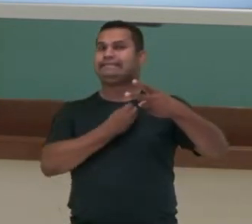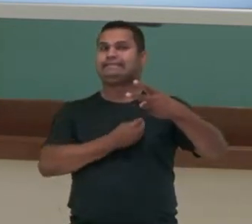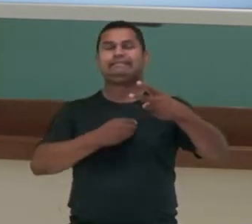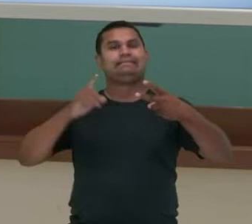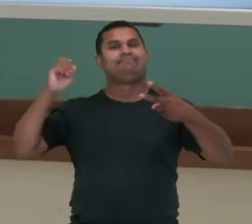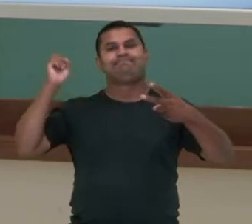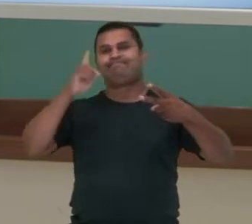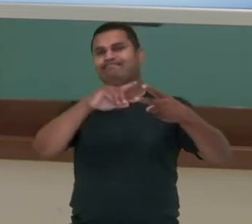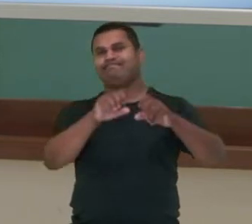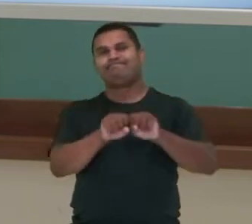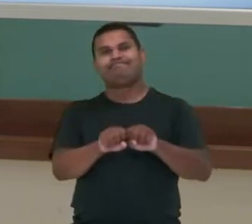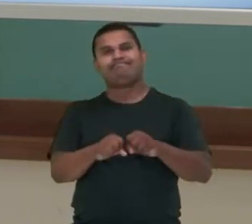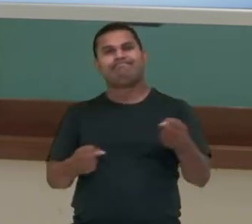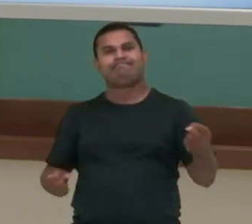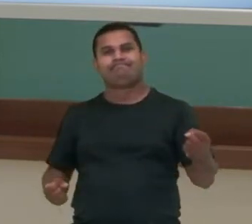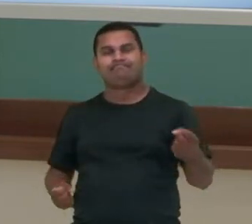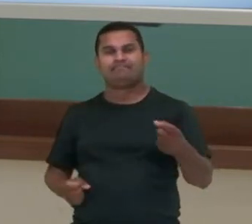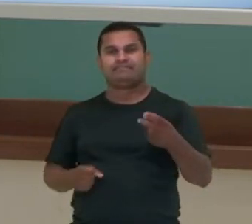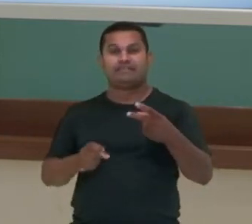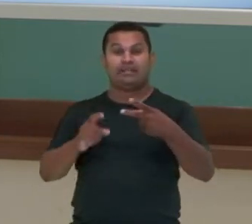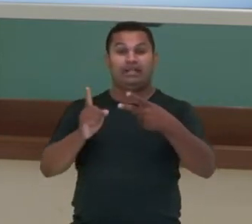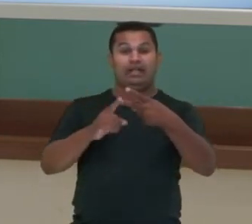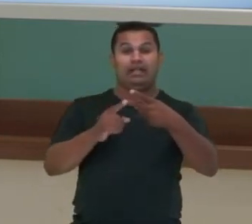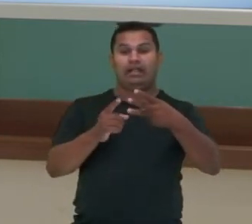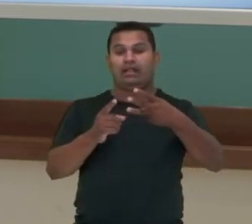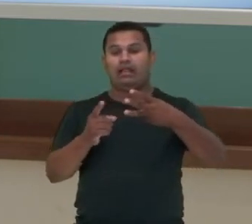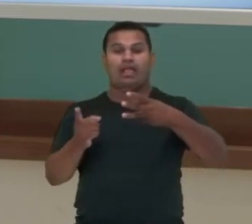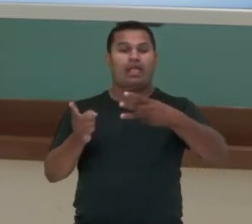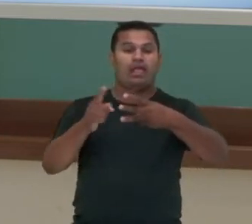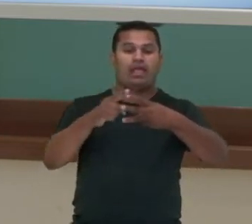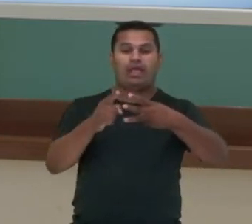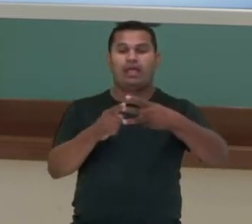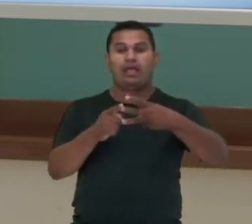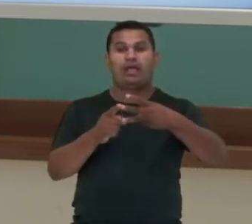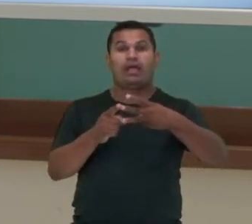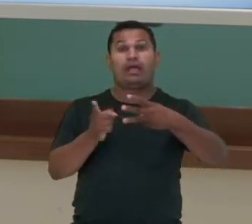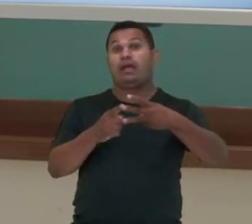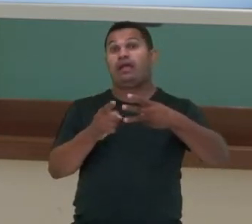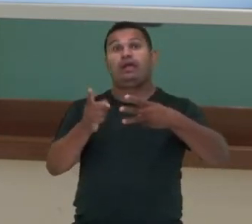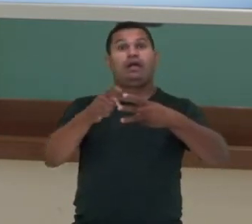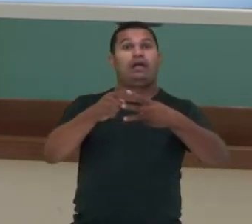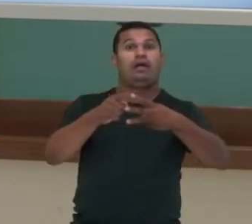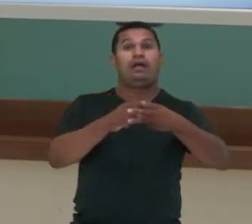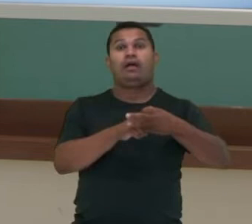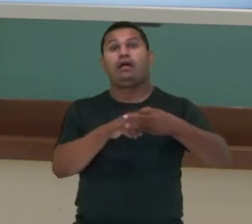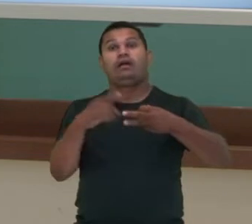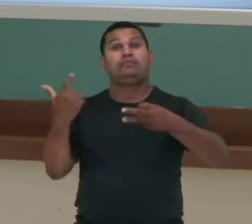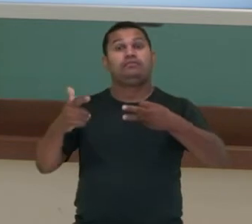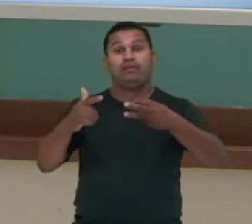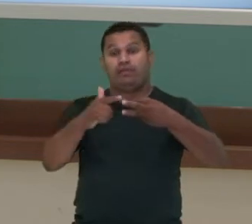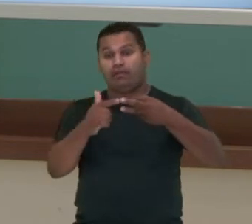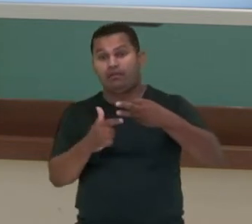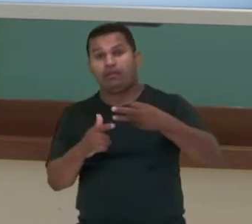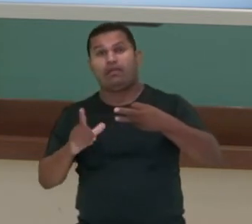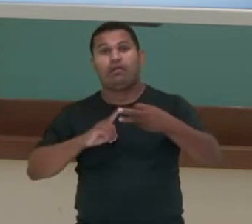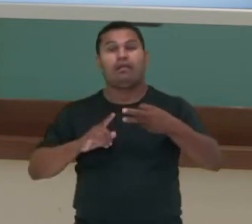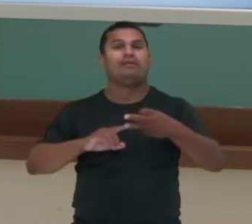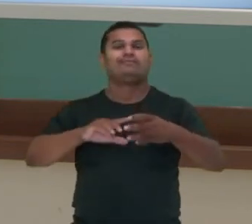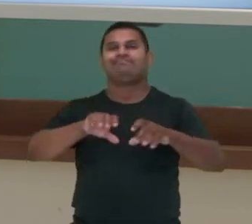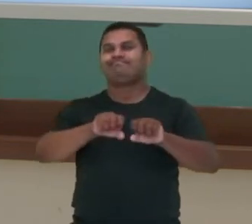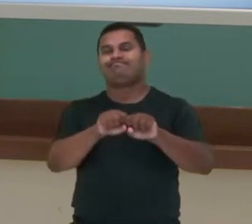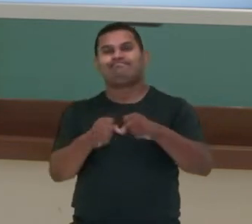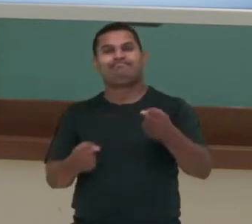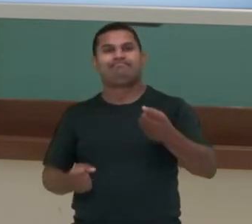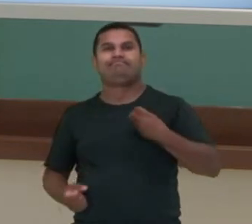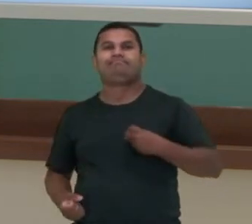quanto é importante entender o que é a biosfera, mas que ela está interligada com as outras esferas da